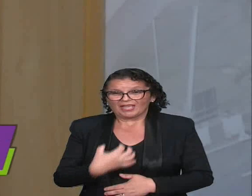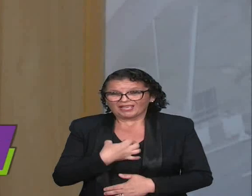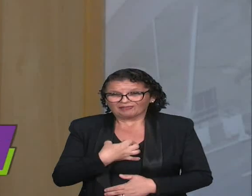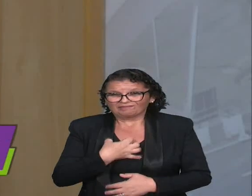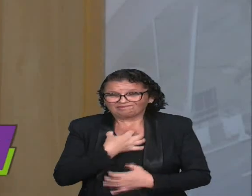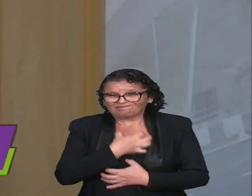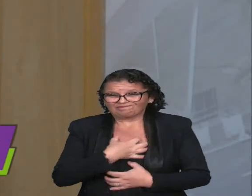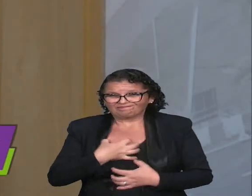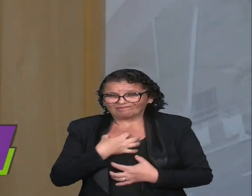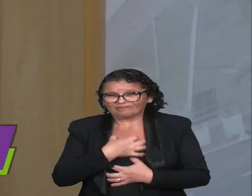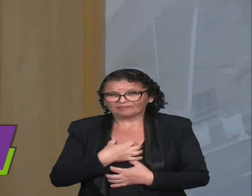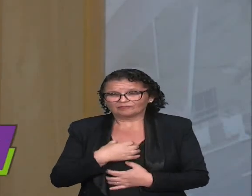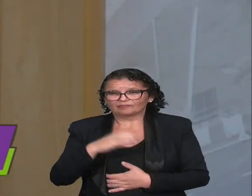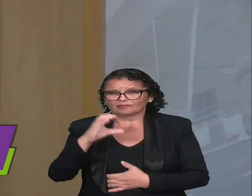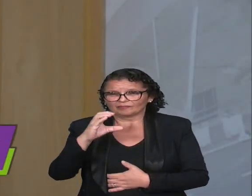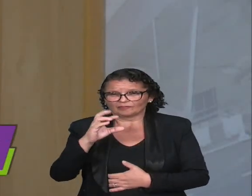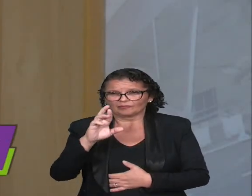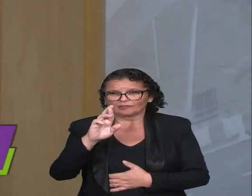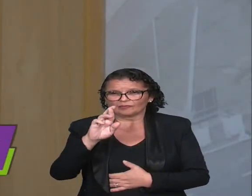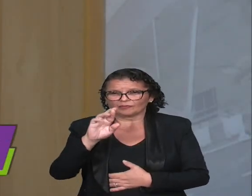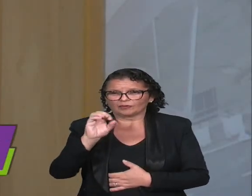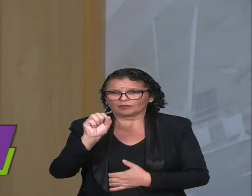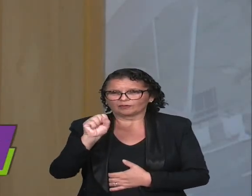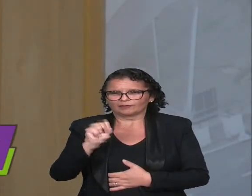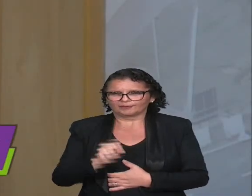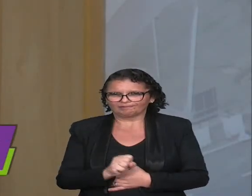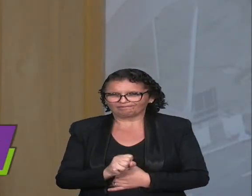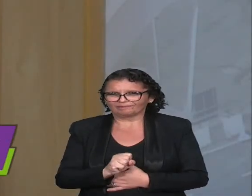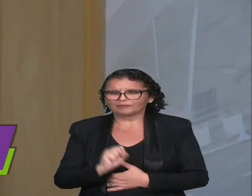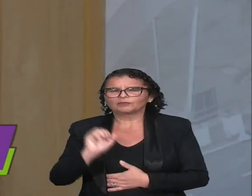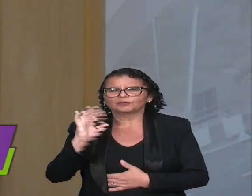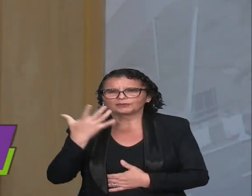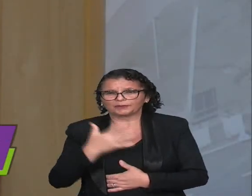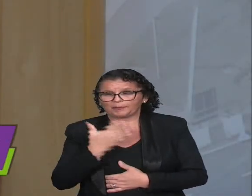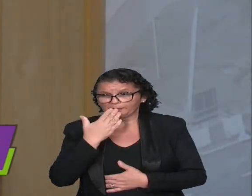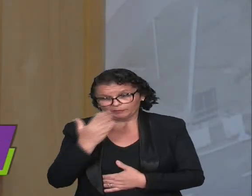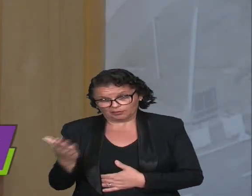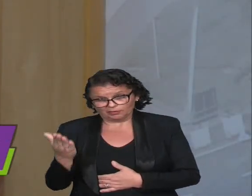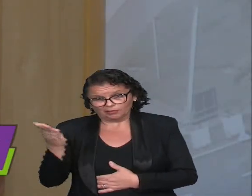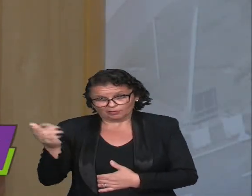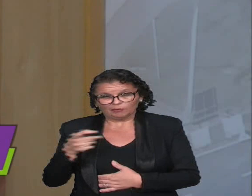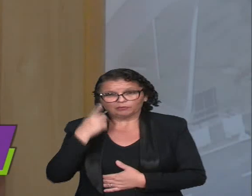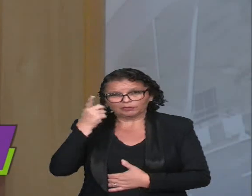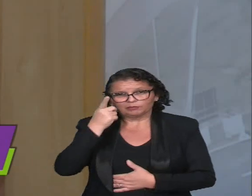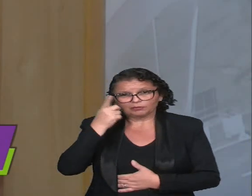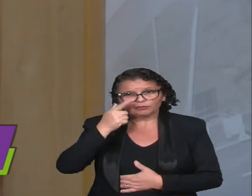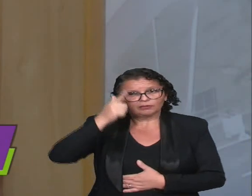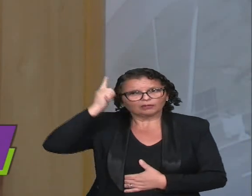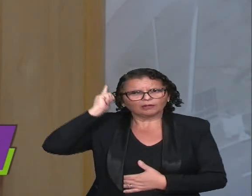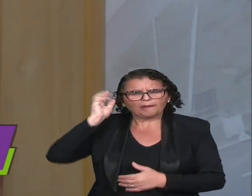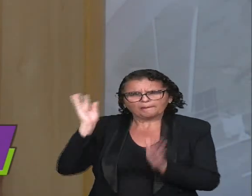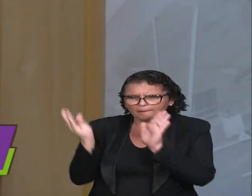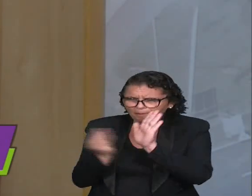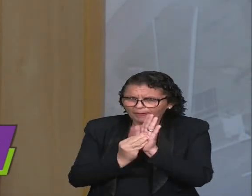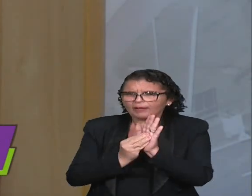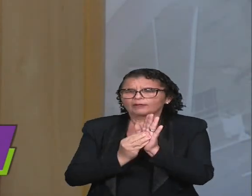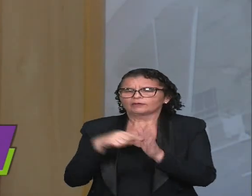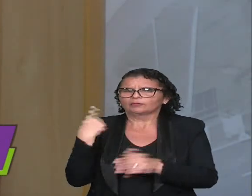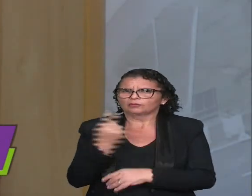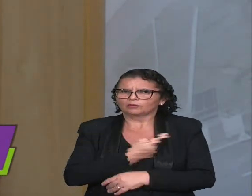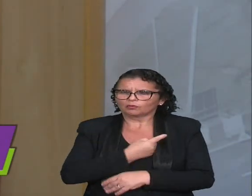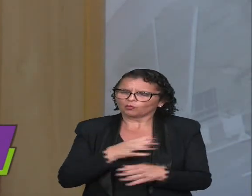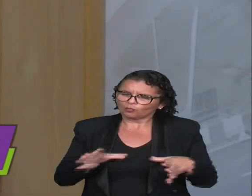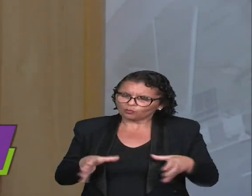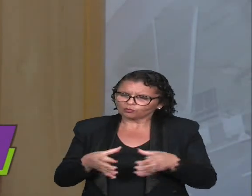é do Cross Hoje eu pedi pro Gerson pessoa para que ele possa marcar conosco com a